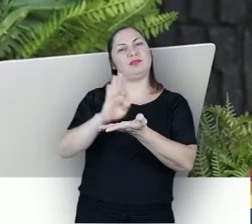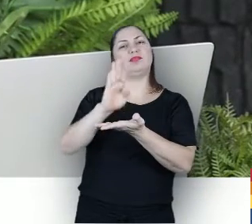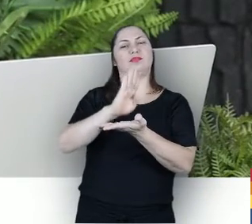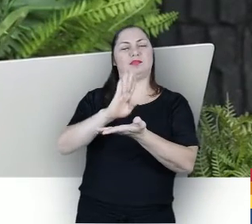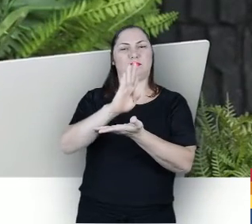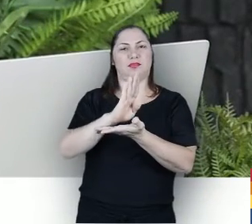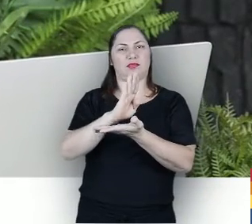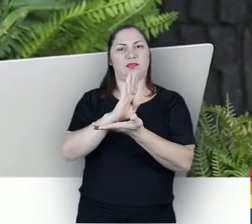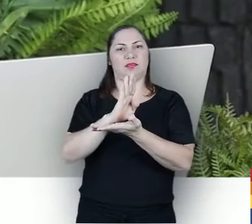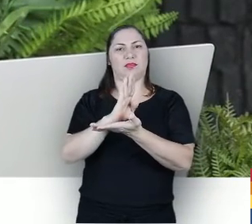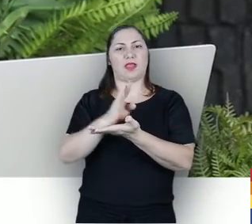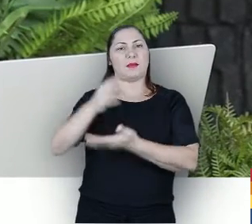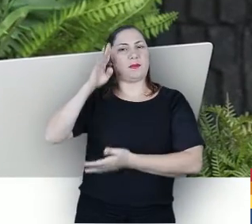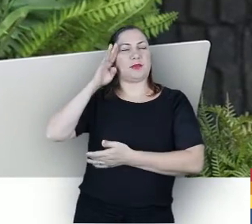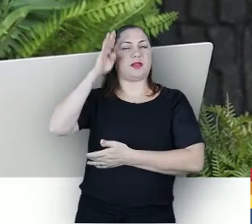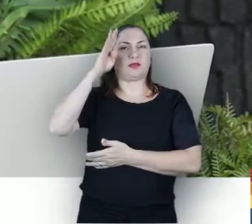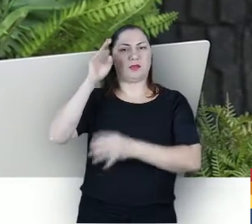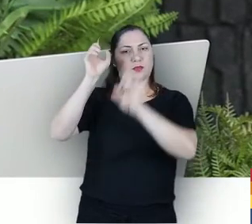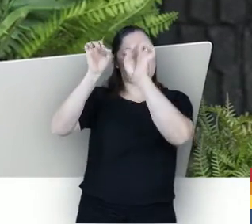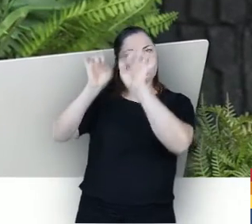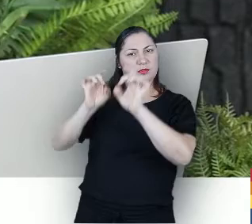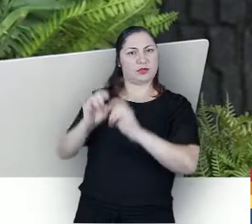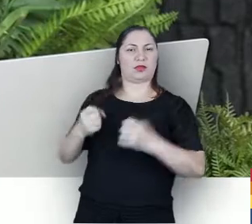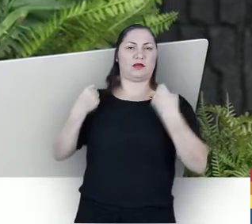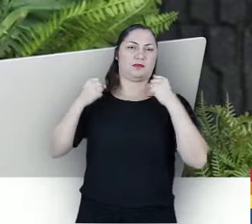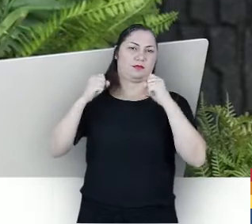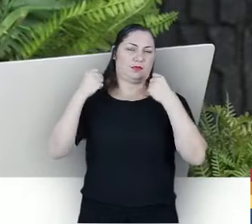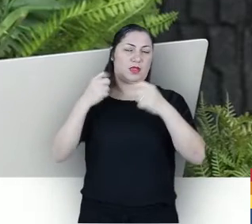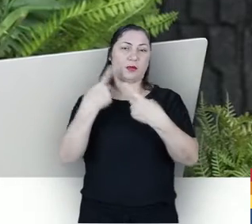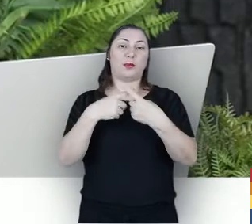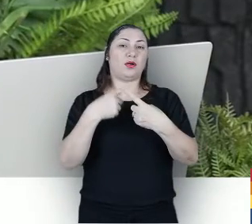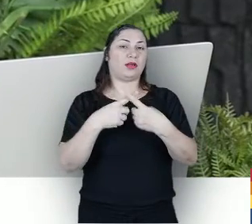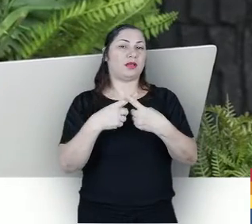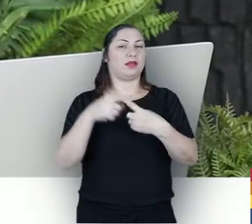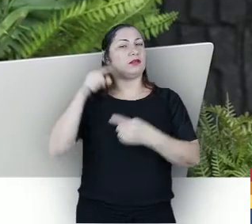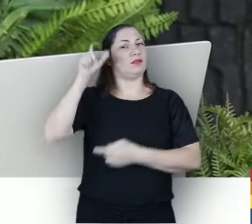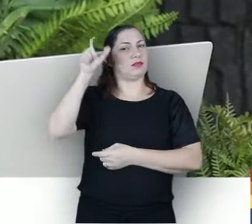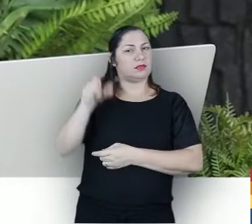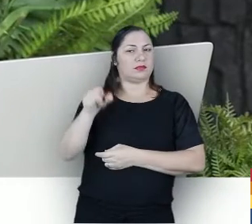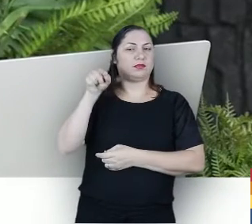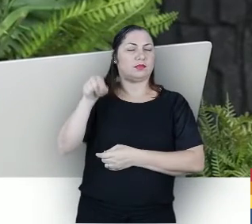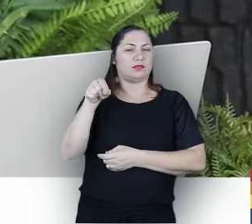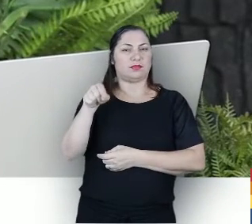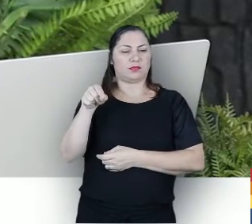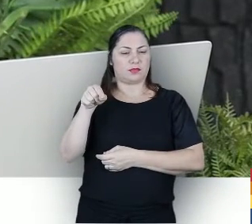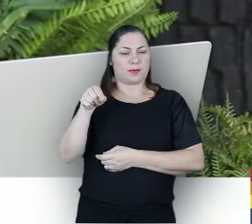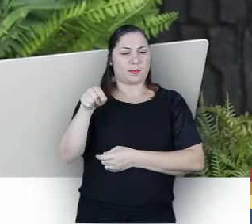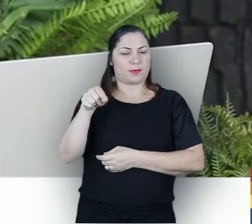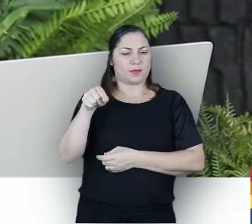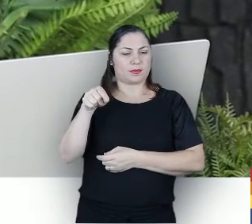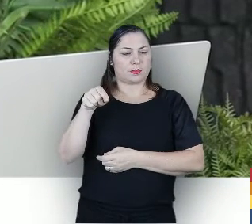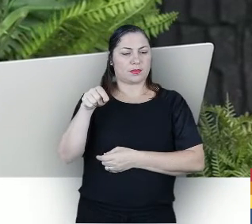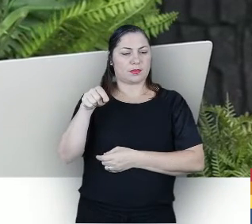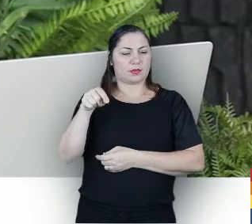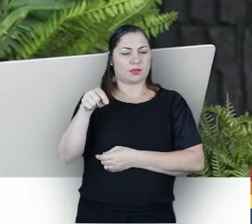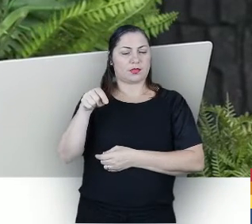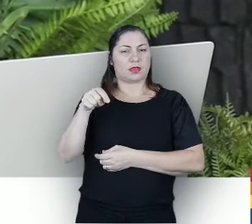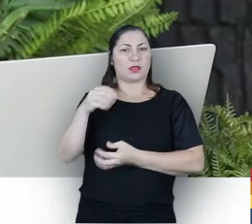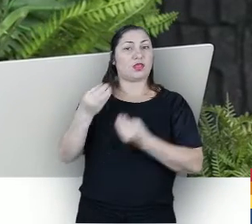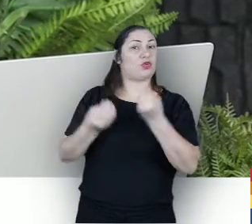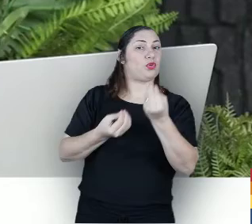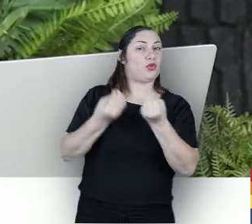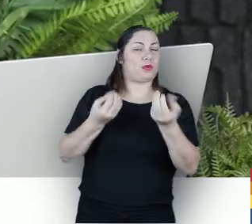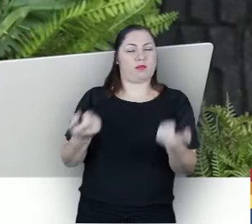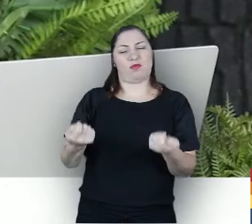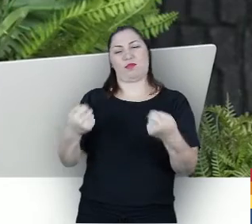e significar as práticas corporais, né? E o professor, ele é fundamental nisso, né? Sobretudo o especialista de